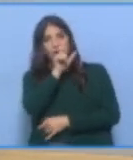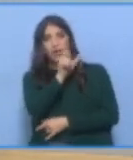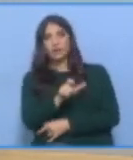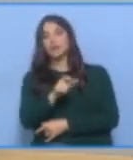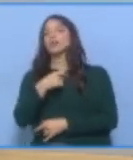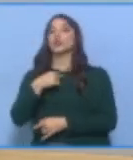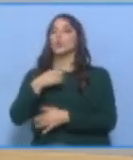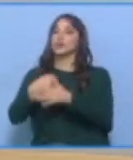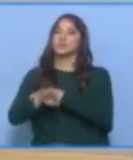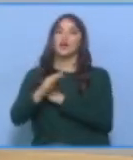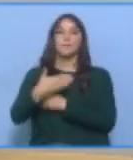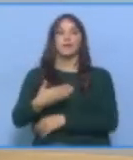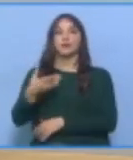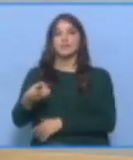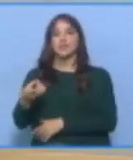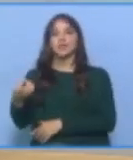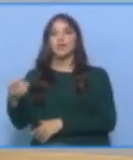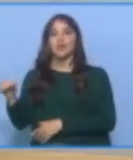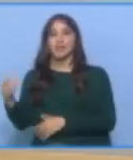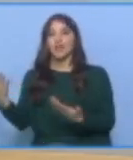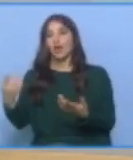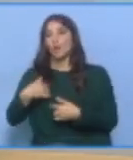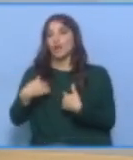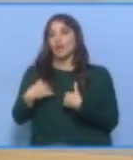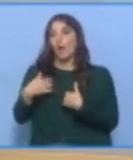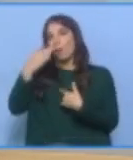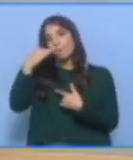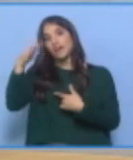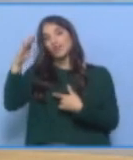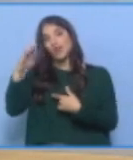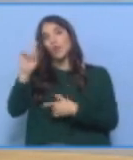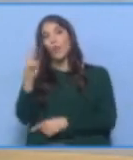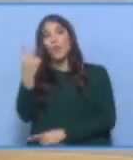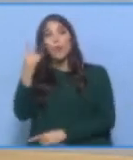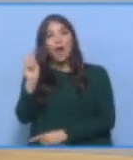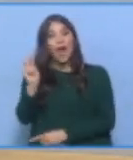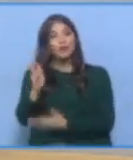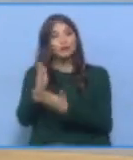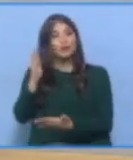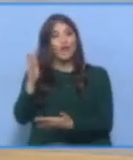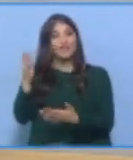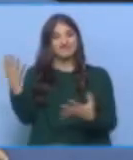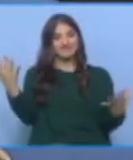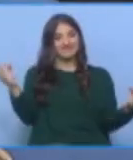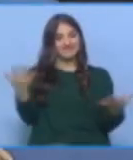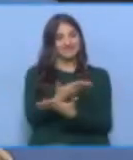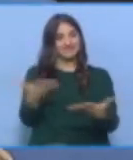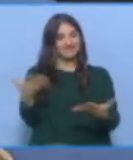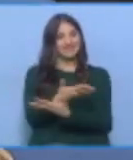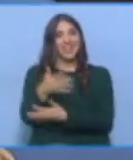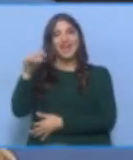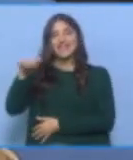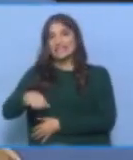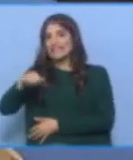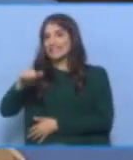nasci em 1990. Eu tenho só mais um ano que ele. É quase contemporâneo. Exatamente. E, portanto, ele só tem